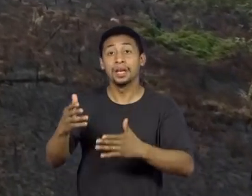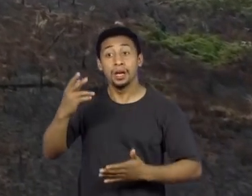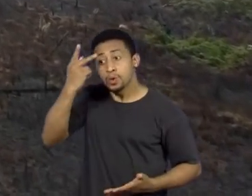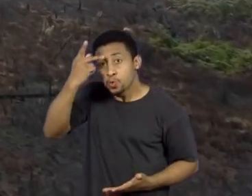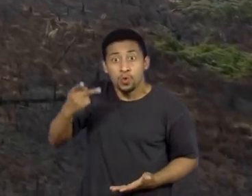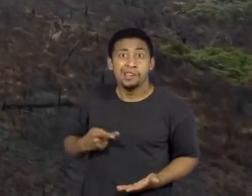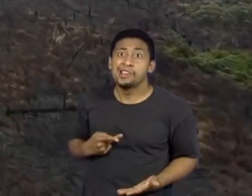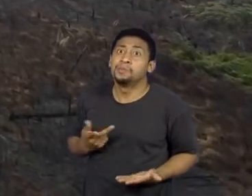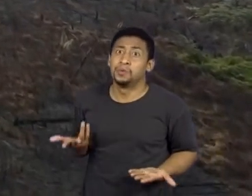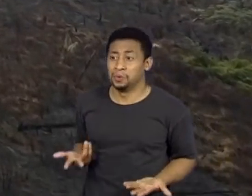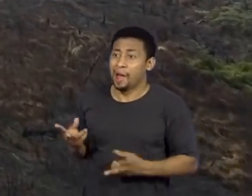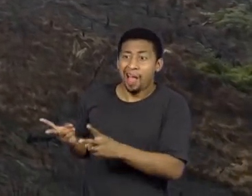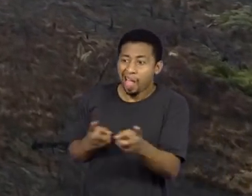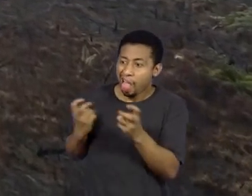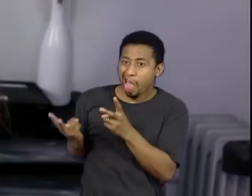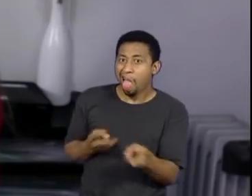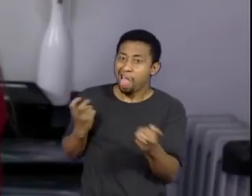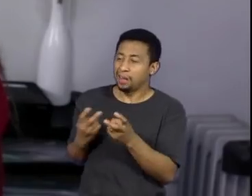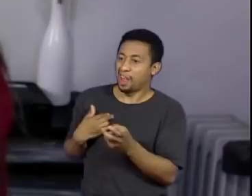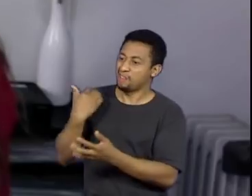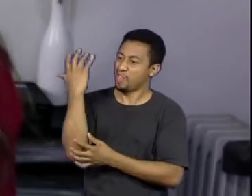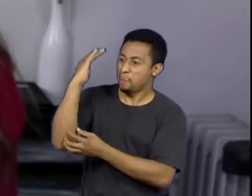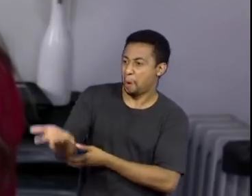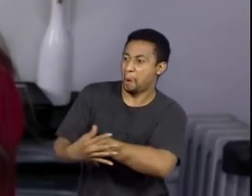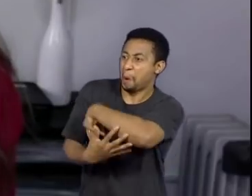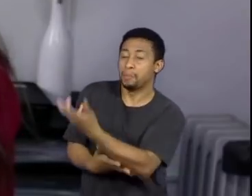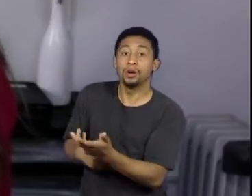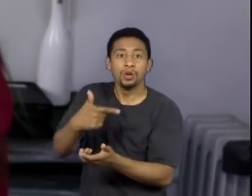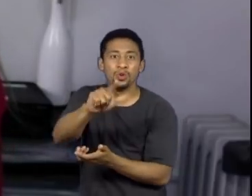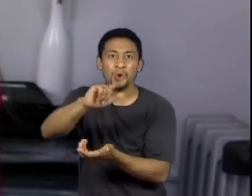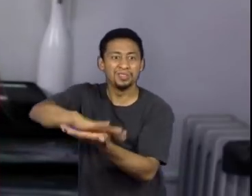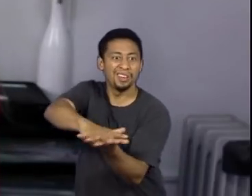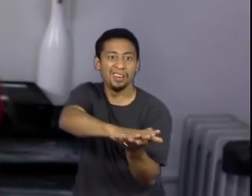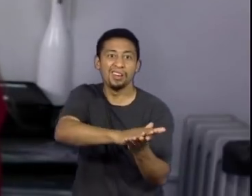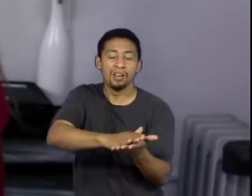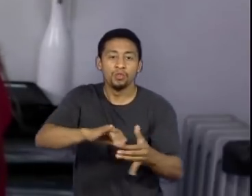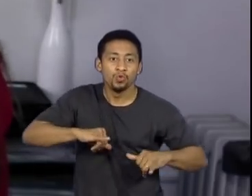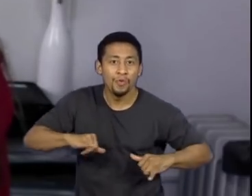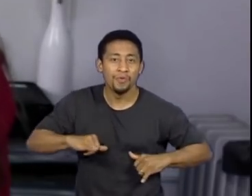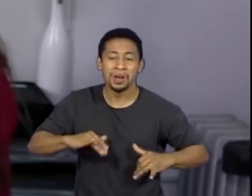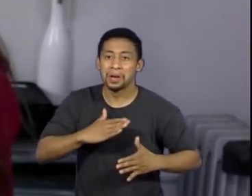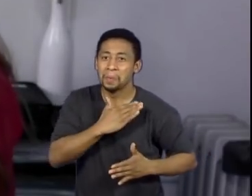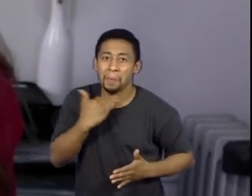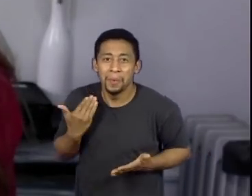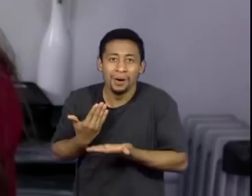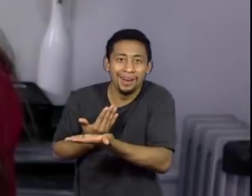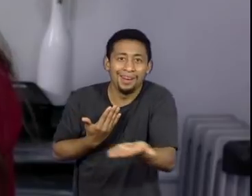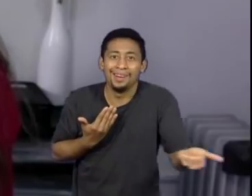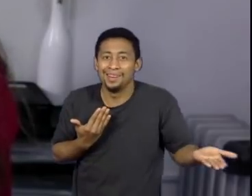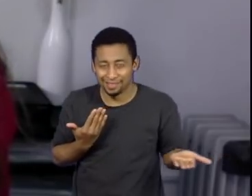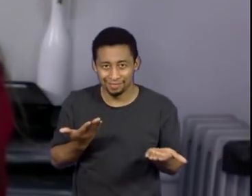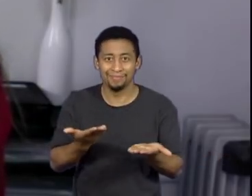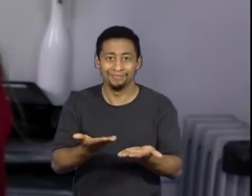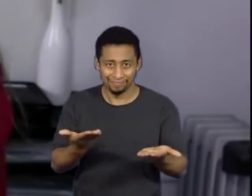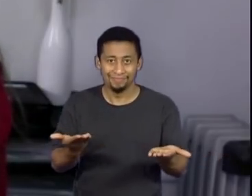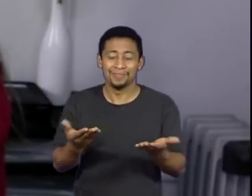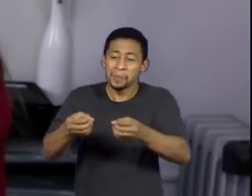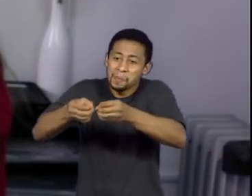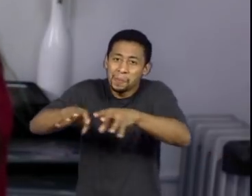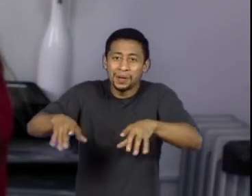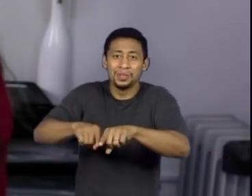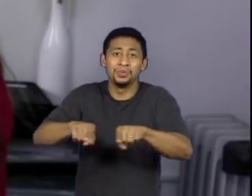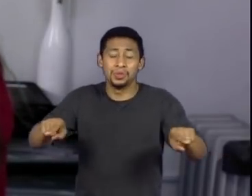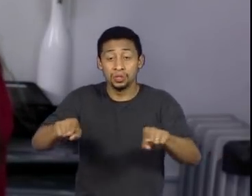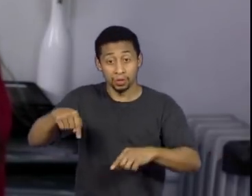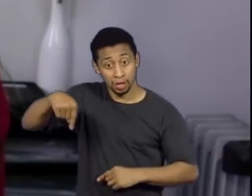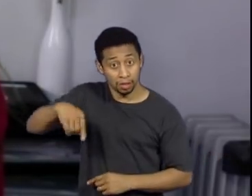se enriquecer a custo de outras pagarem com a vida, pagarem com a sua condição de vida, né? Veja o